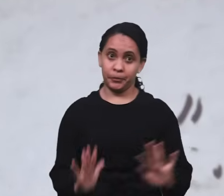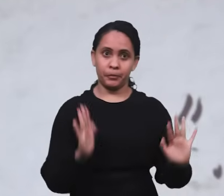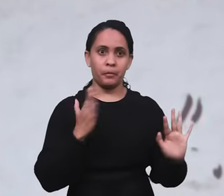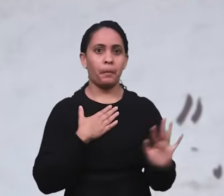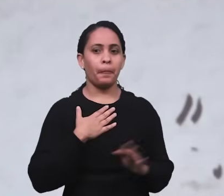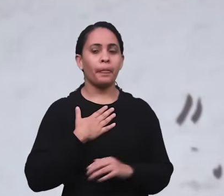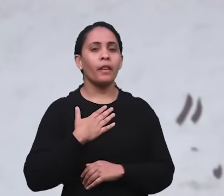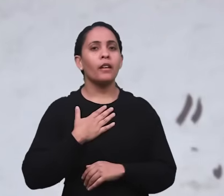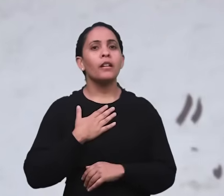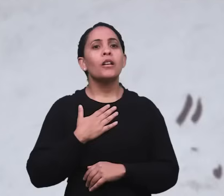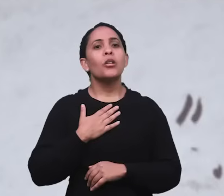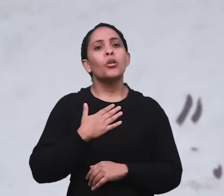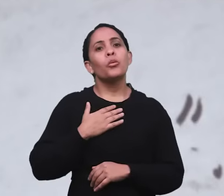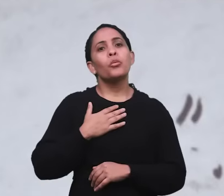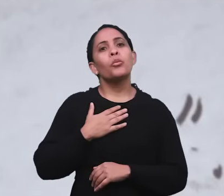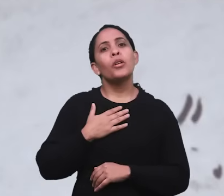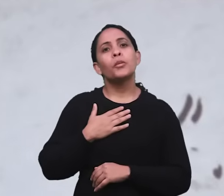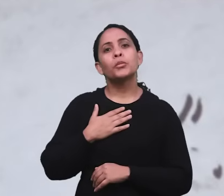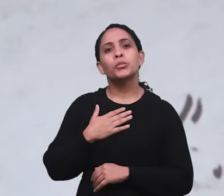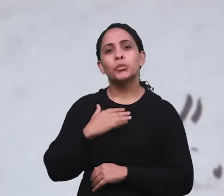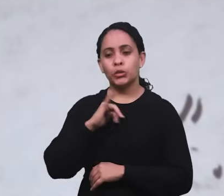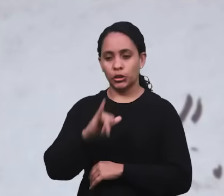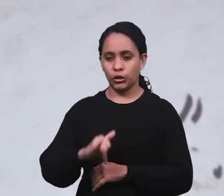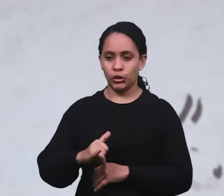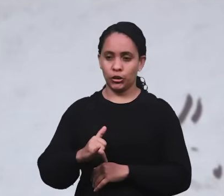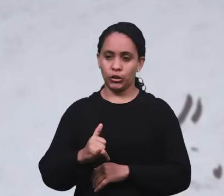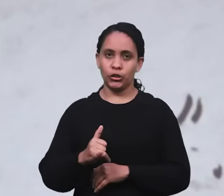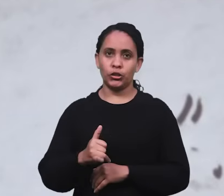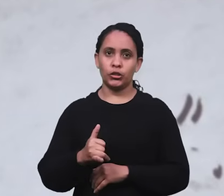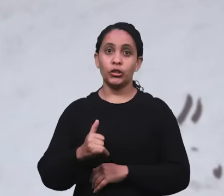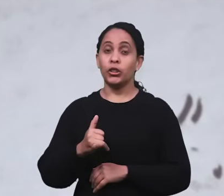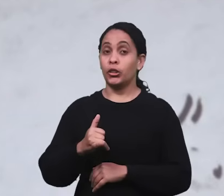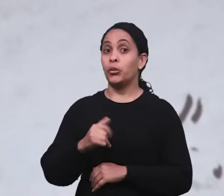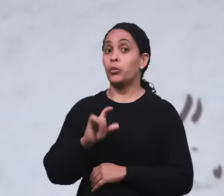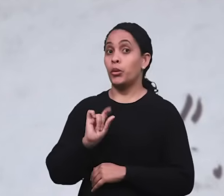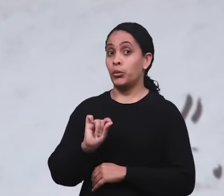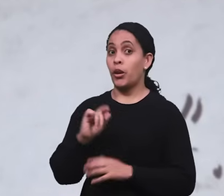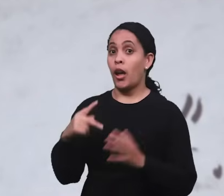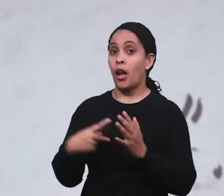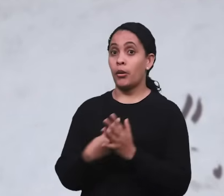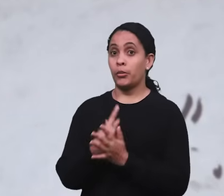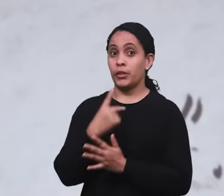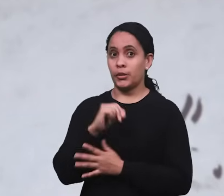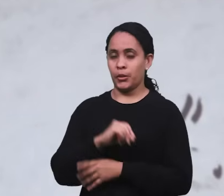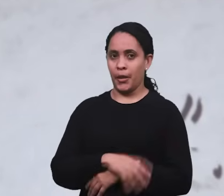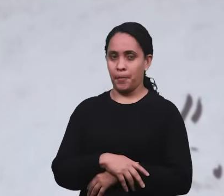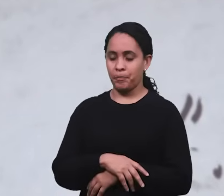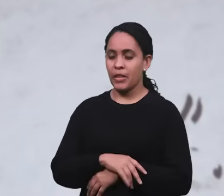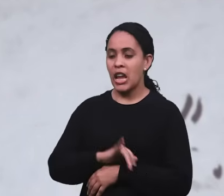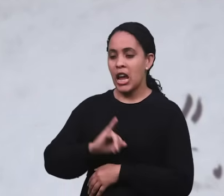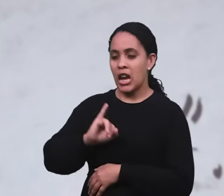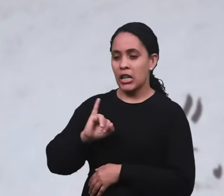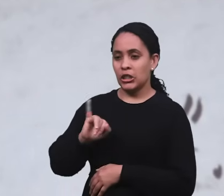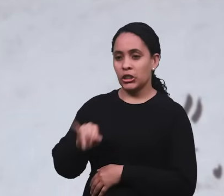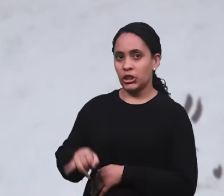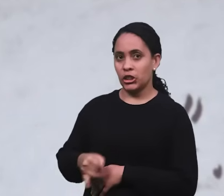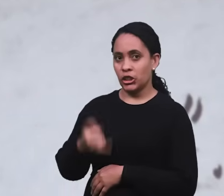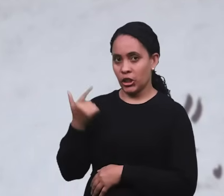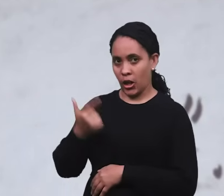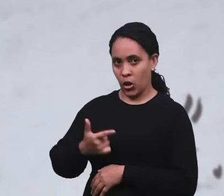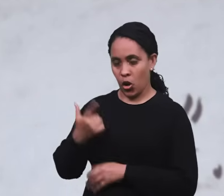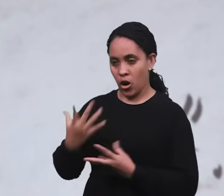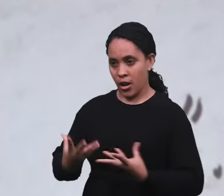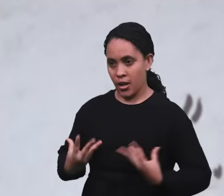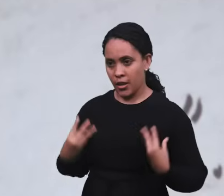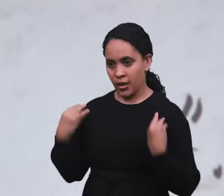Quando Jacó entrega a túnica colorida a José, era um ato público, né, dentro da família, dentro